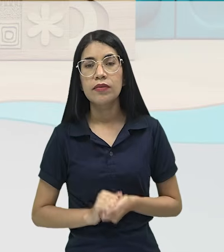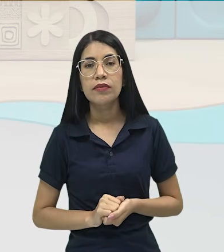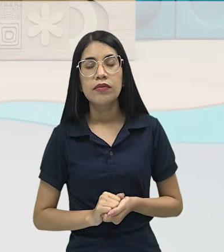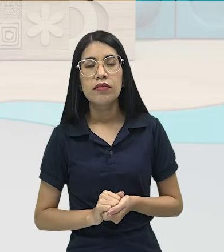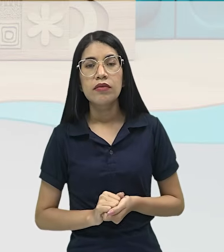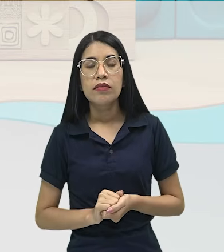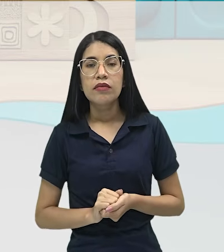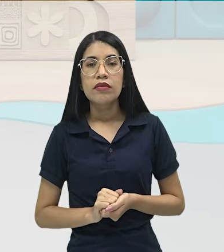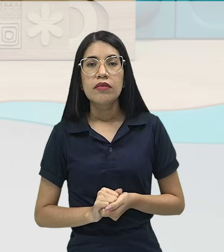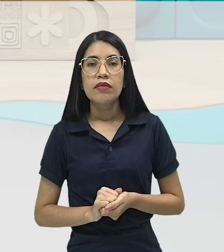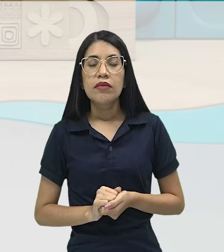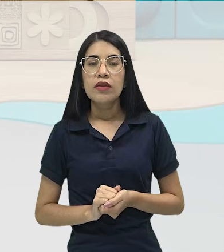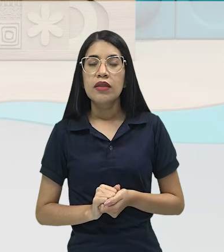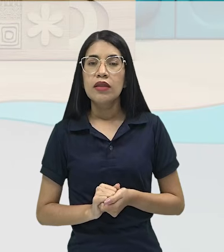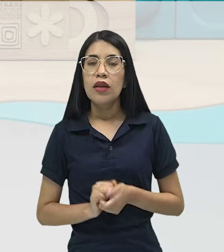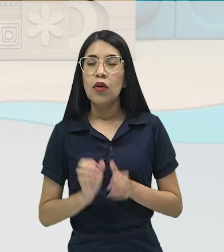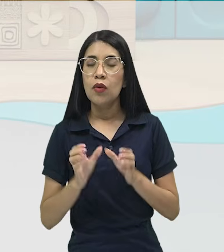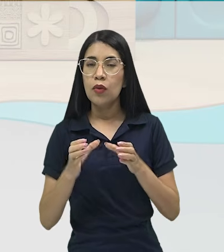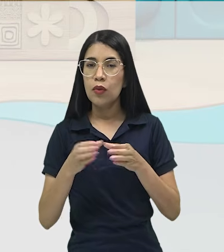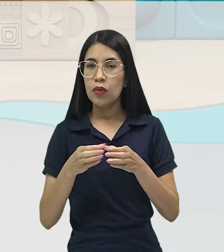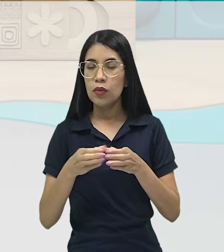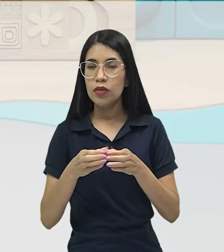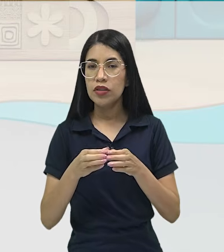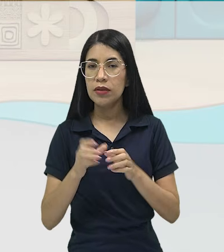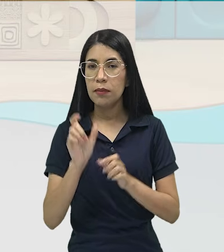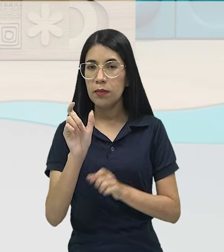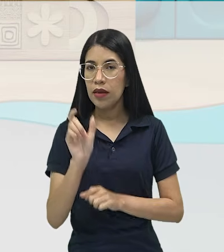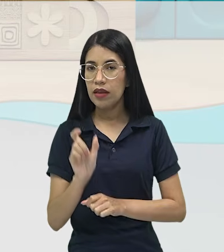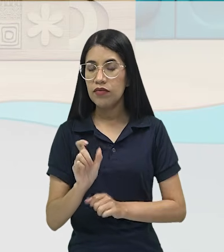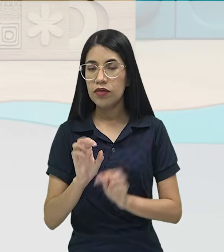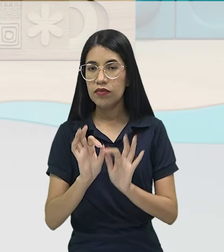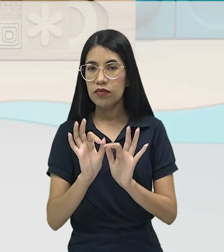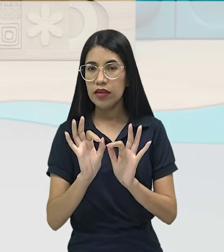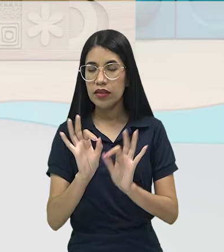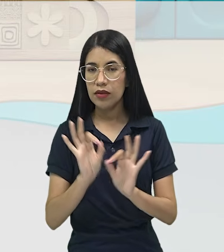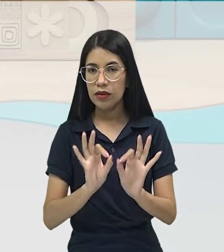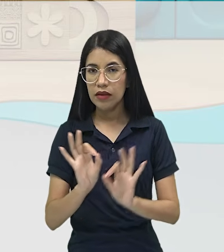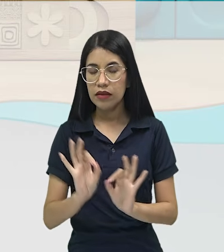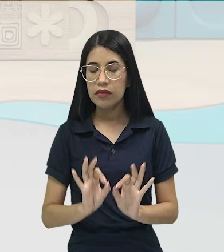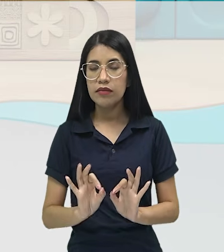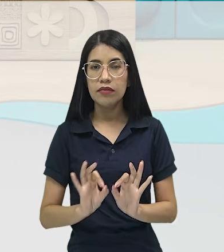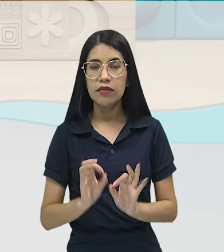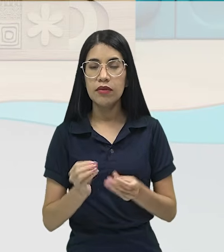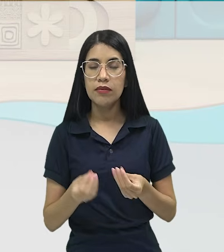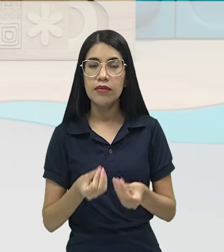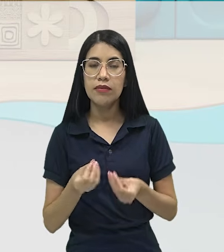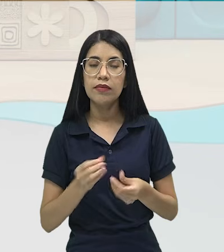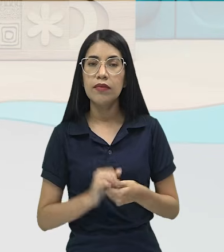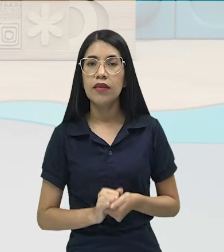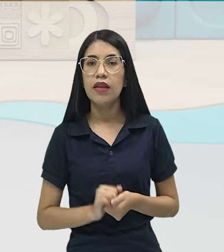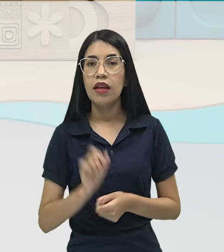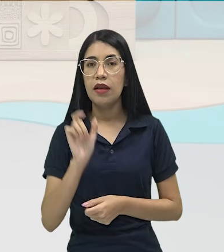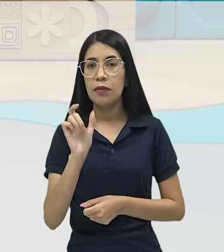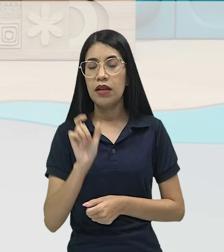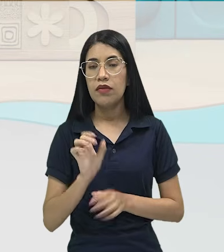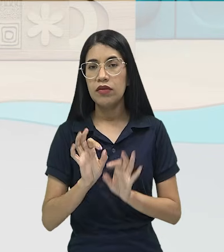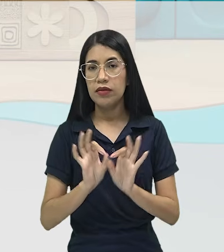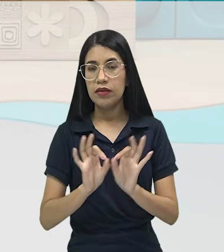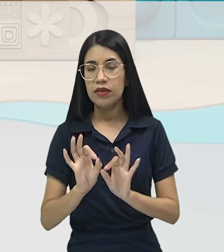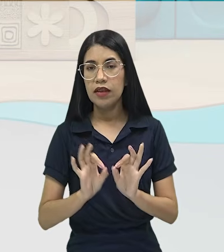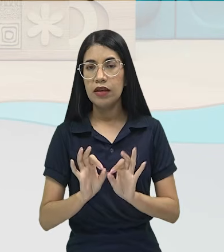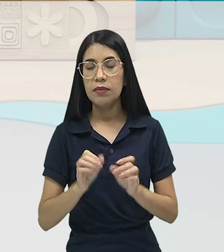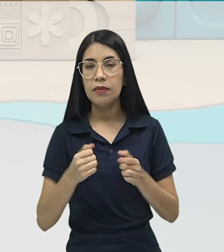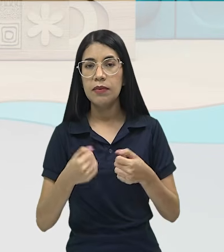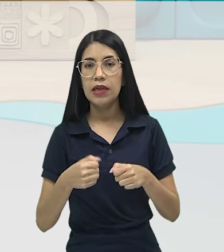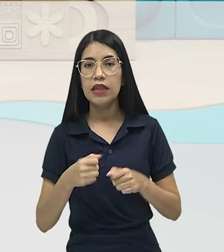um conjunto de palavras organizadas, né? Claro que essas palavras organizadas, elas